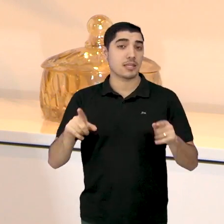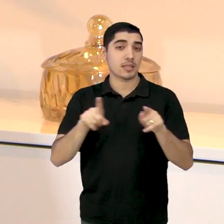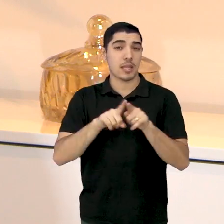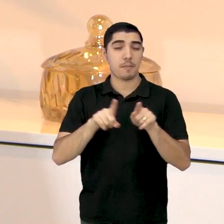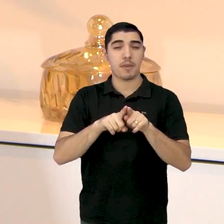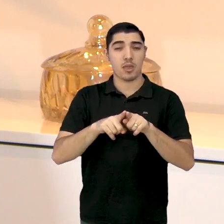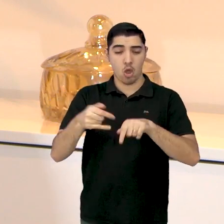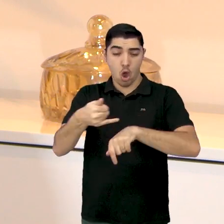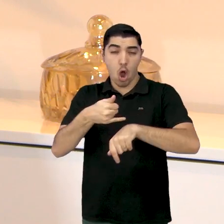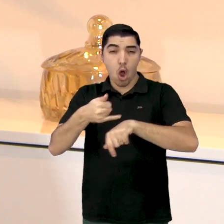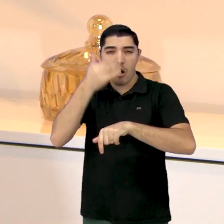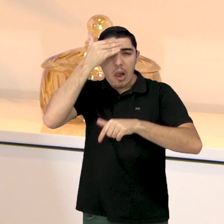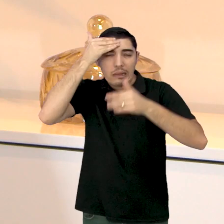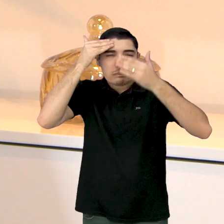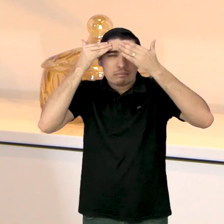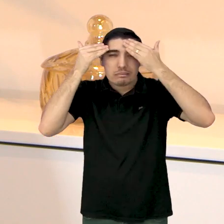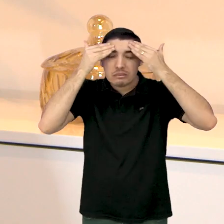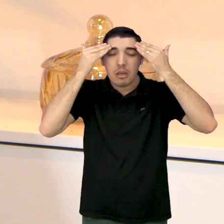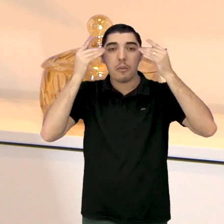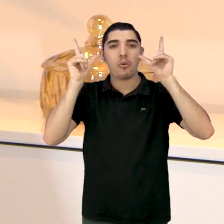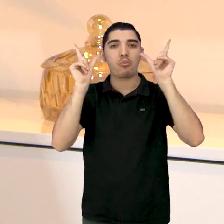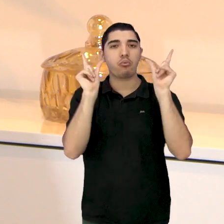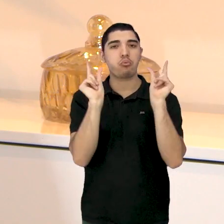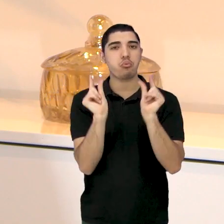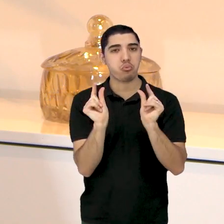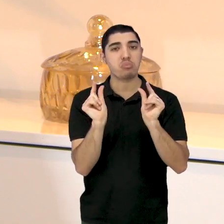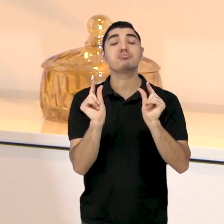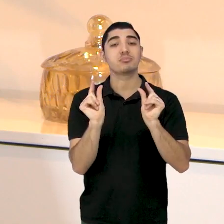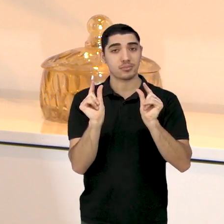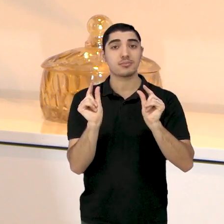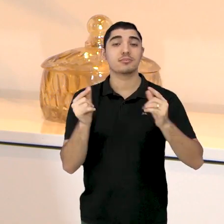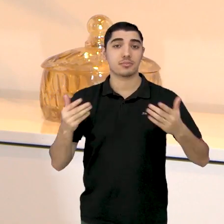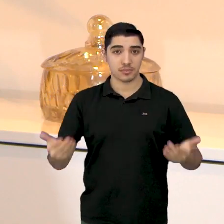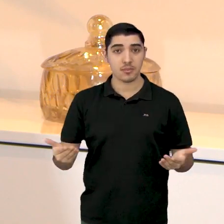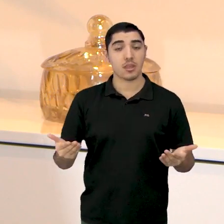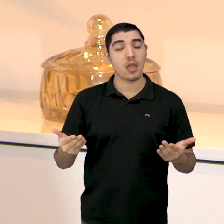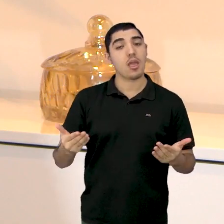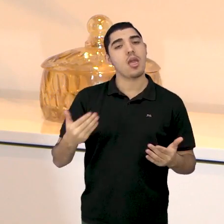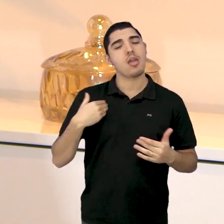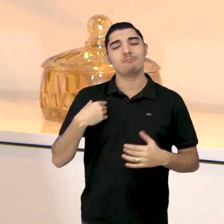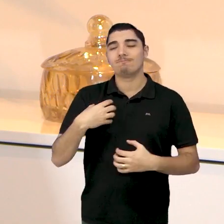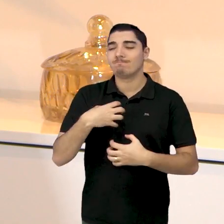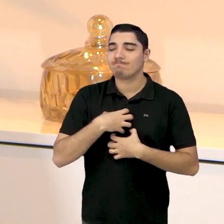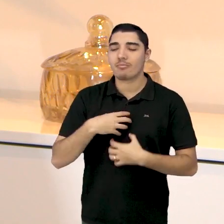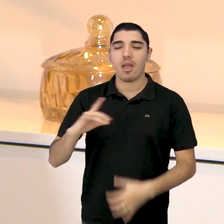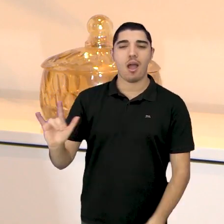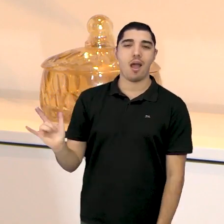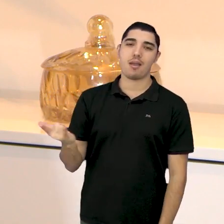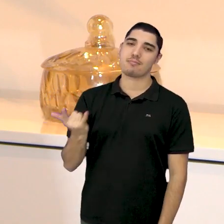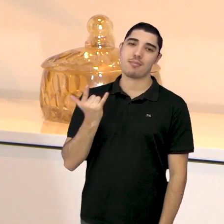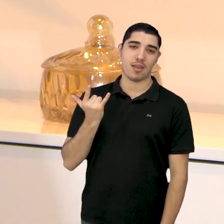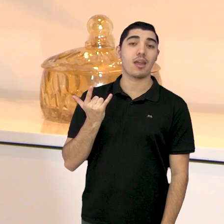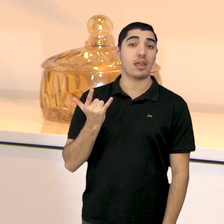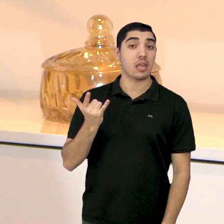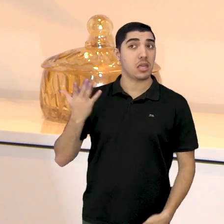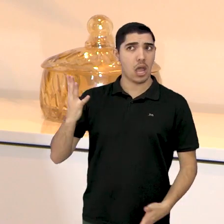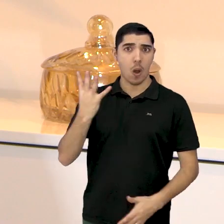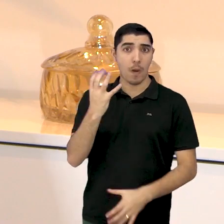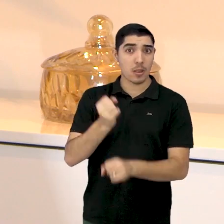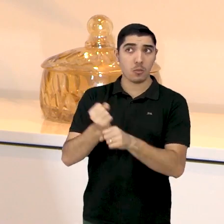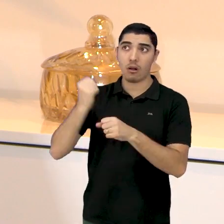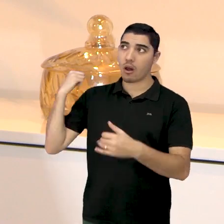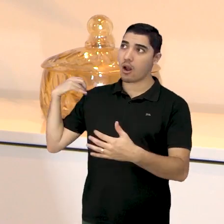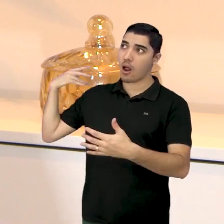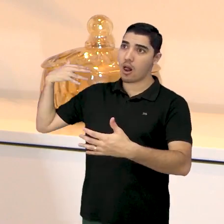melhorou bastante. Então eu amei o resultado e de lá pra cá, em 4 anos, eu faço